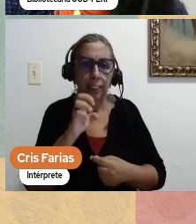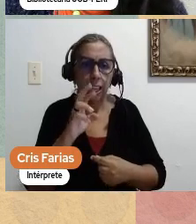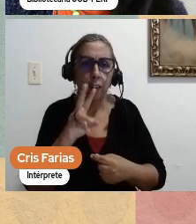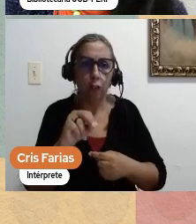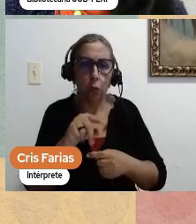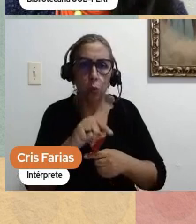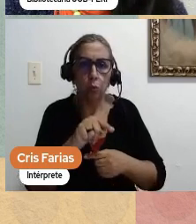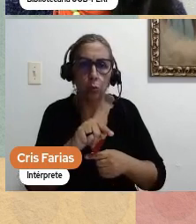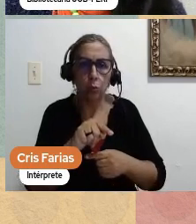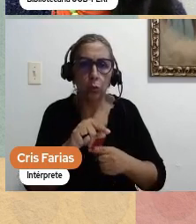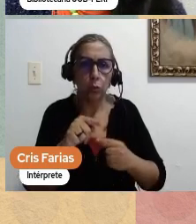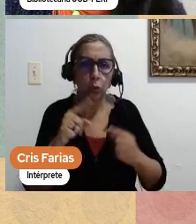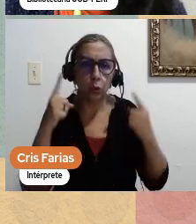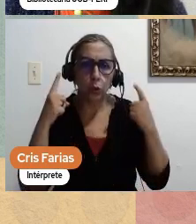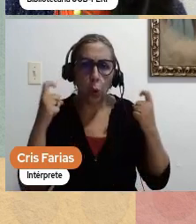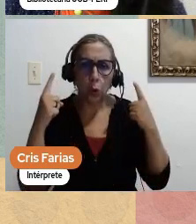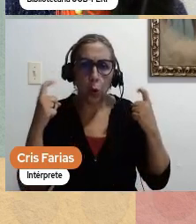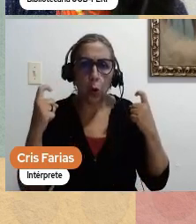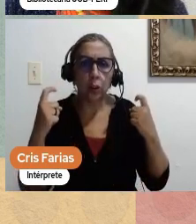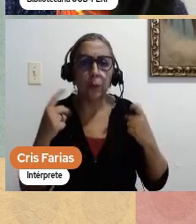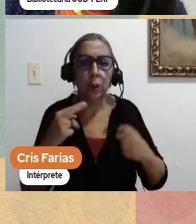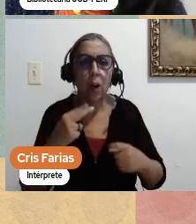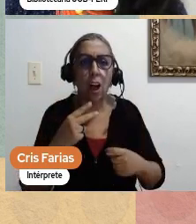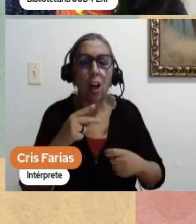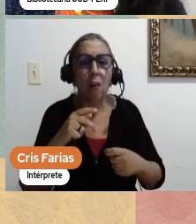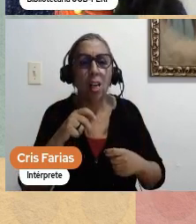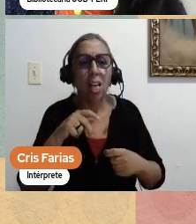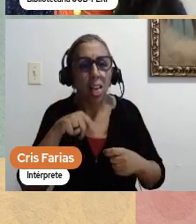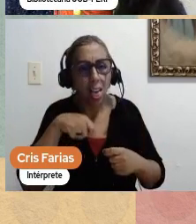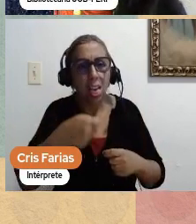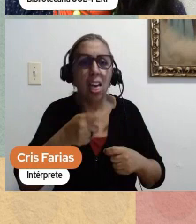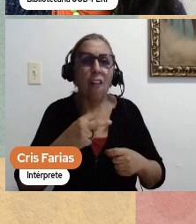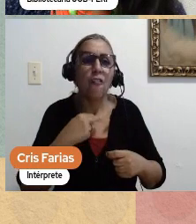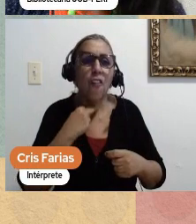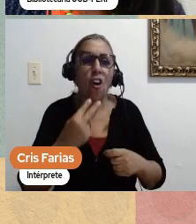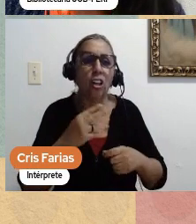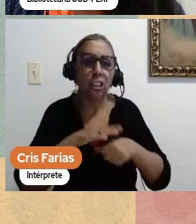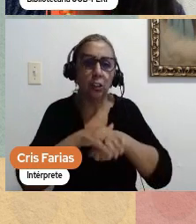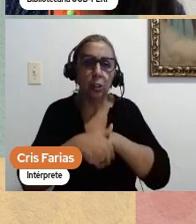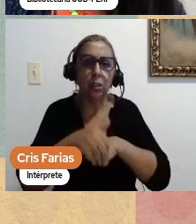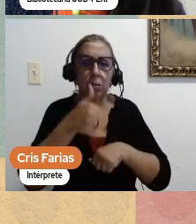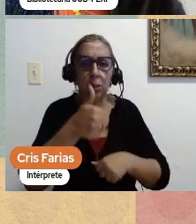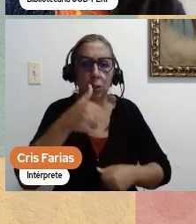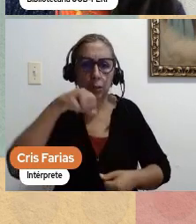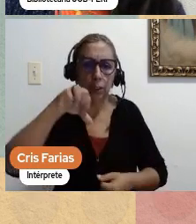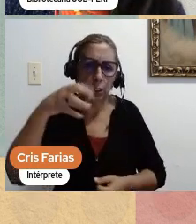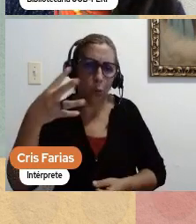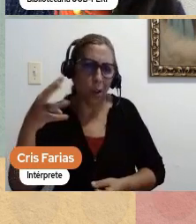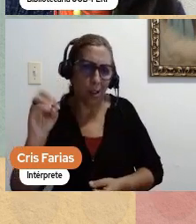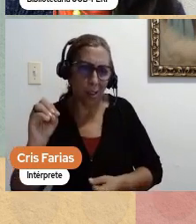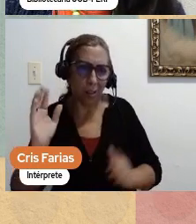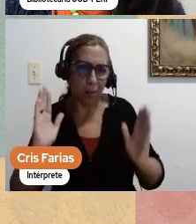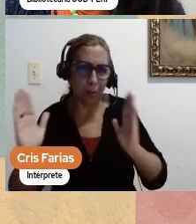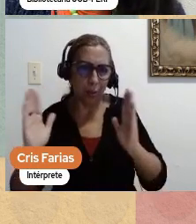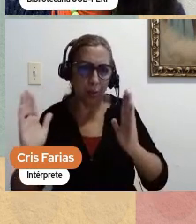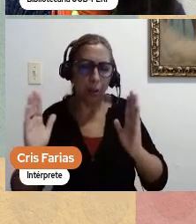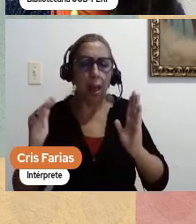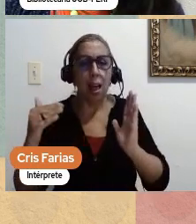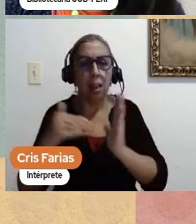este acervo sonoro, que é a Voz da Noite, ele corresponde ao período de 1940